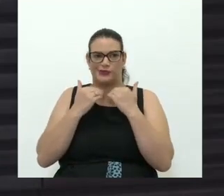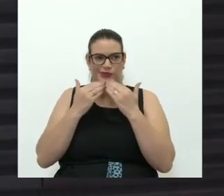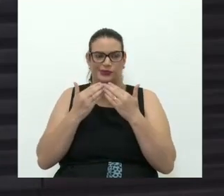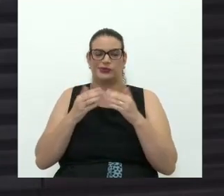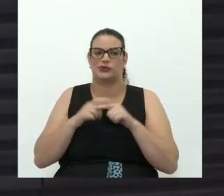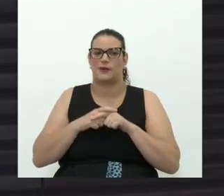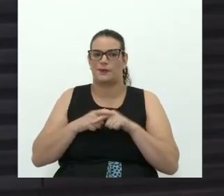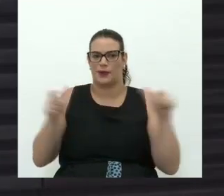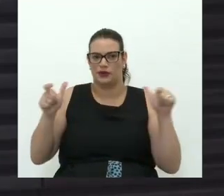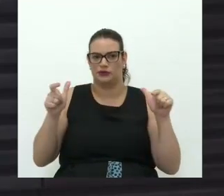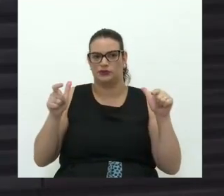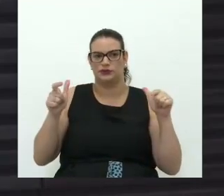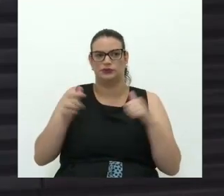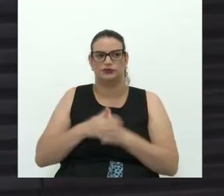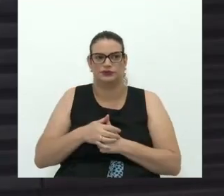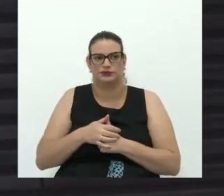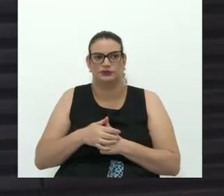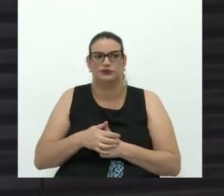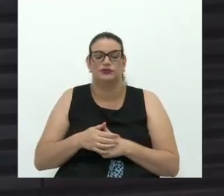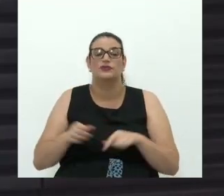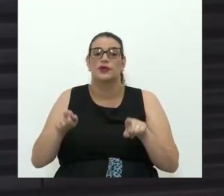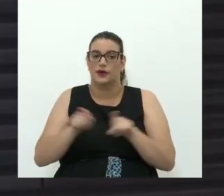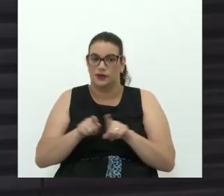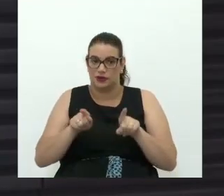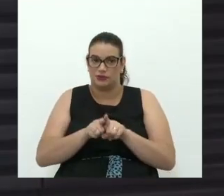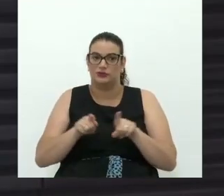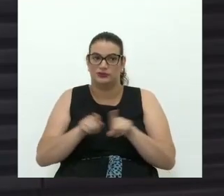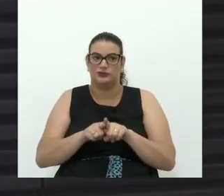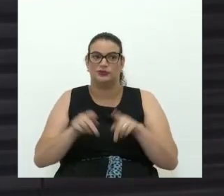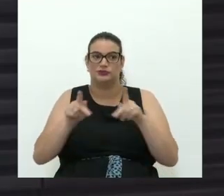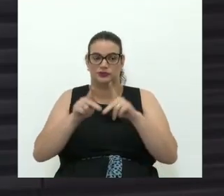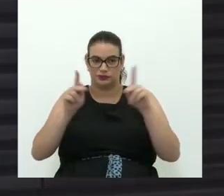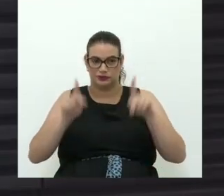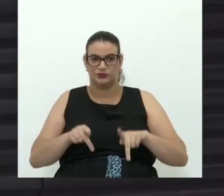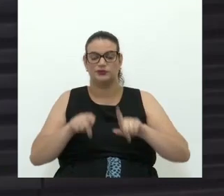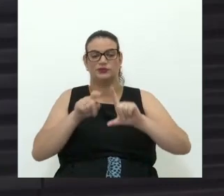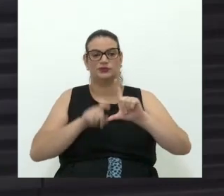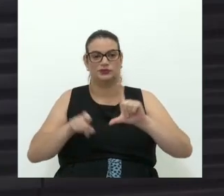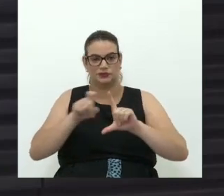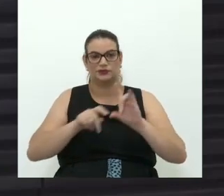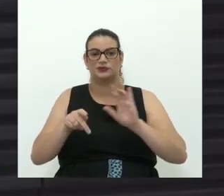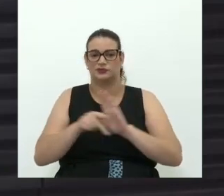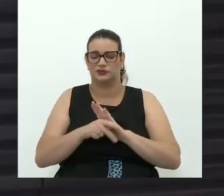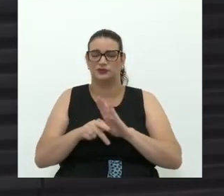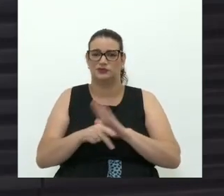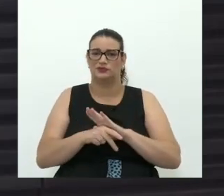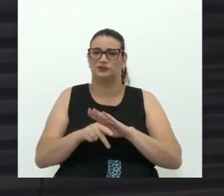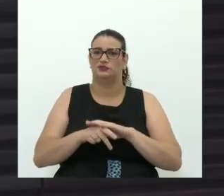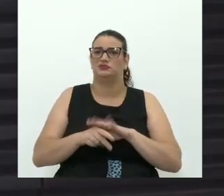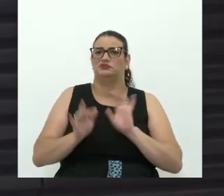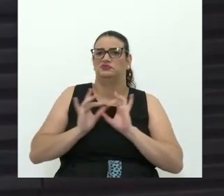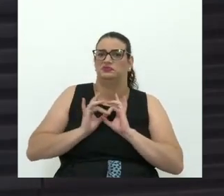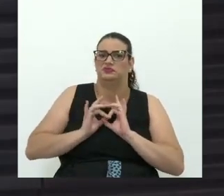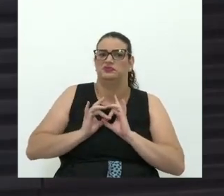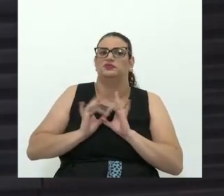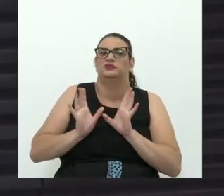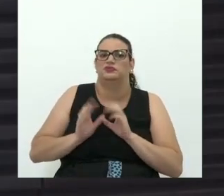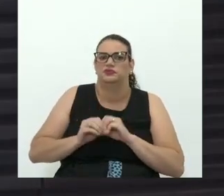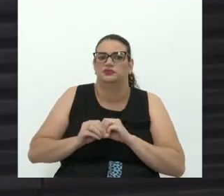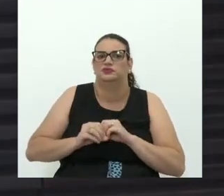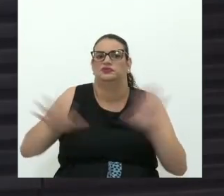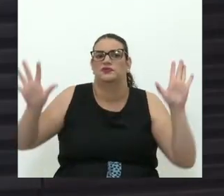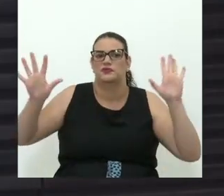massa e as plataformas digitais ainda se sentem bastante cômodas para deixar esse tipo de conteúdo